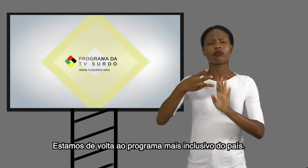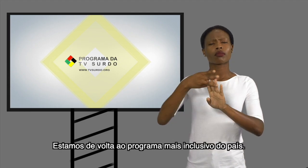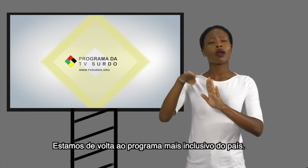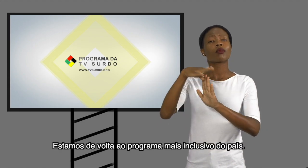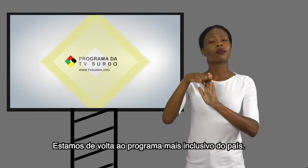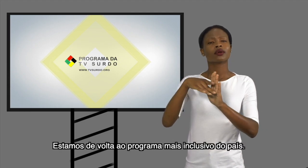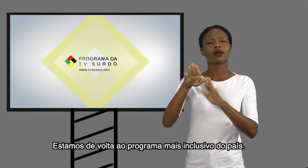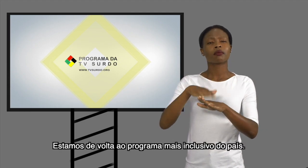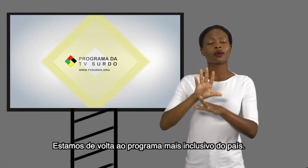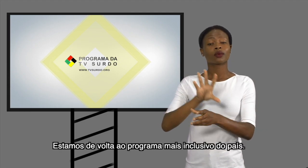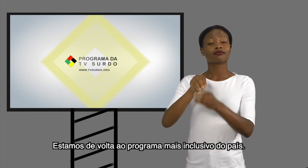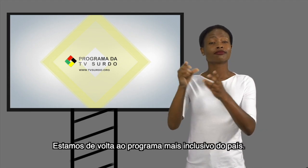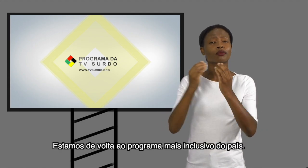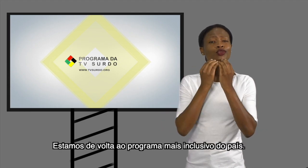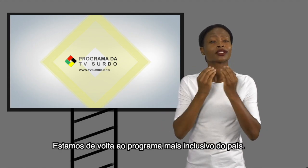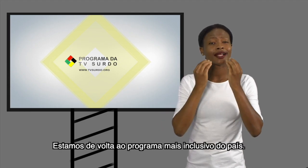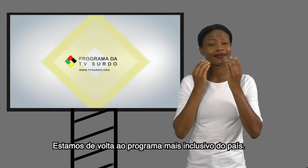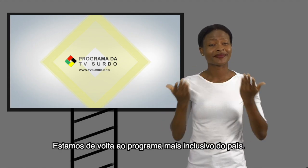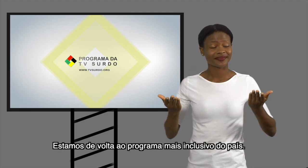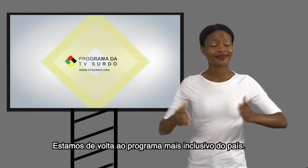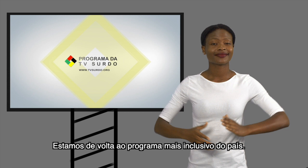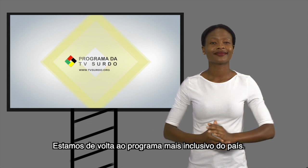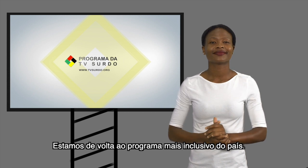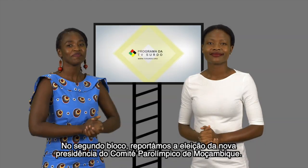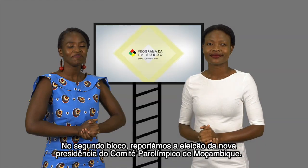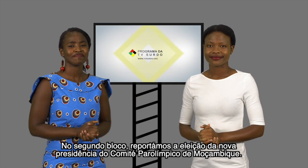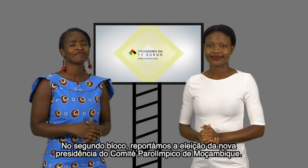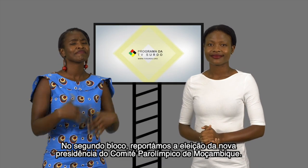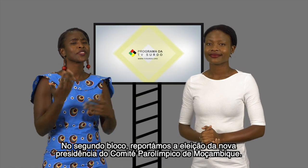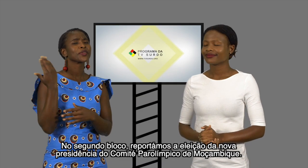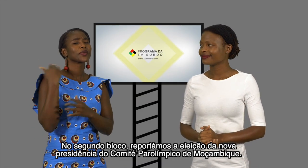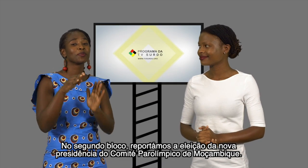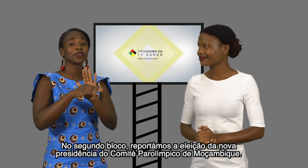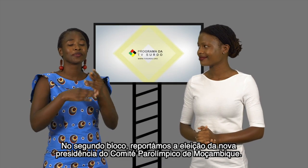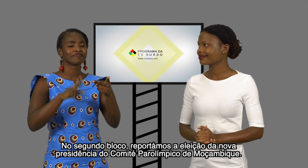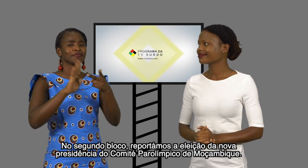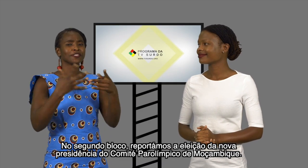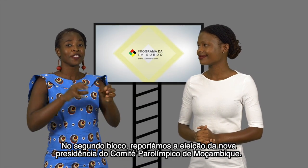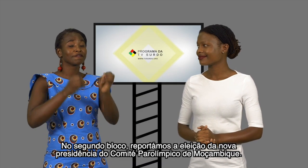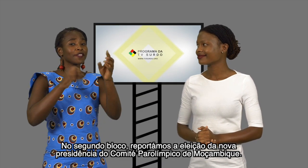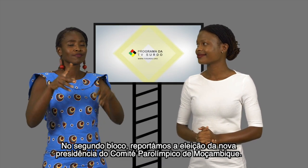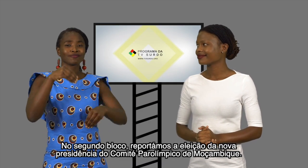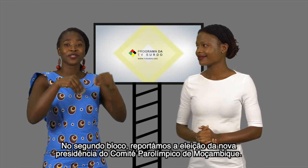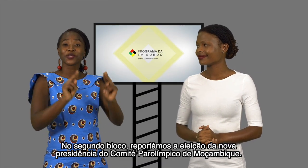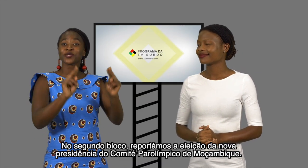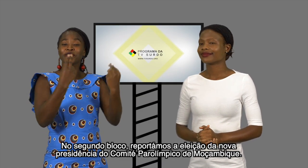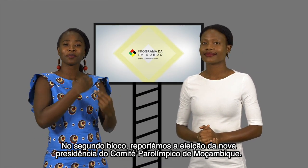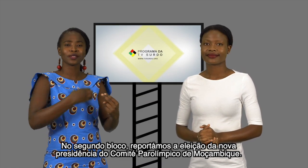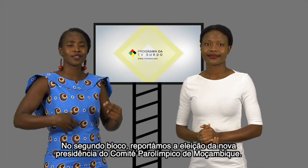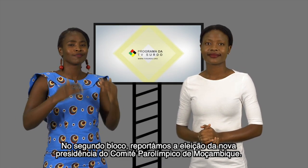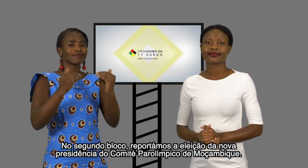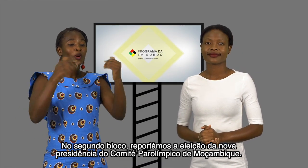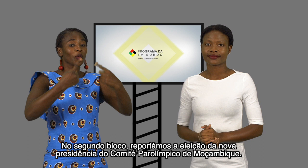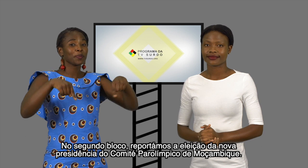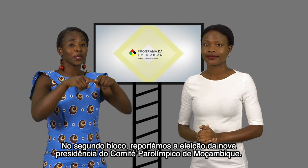Estamos de volta ao programa mais inclusivo do país. No segundo bloco reportamos a eleição da nova presidência